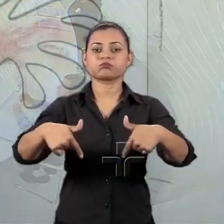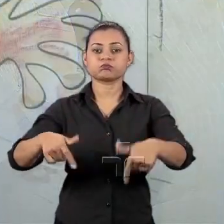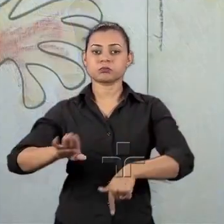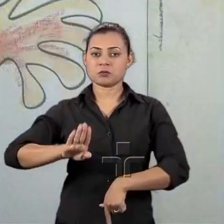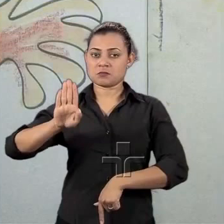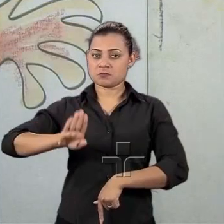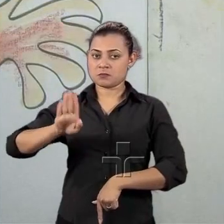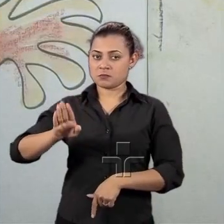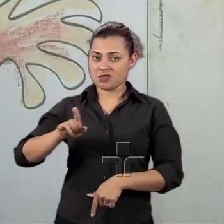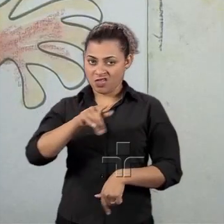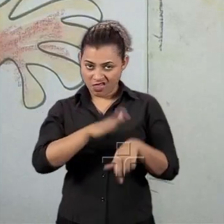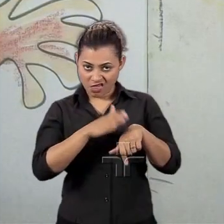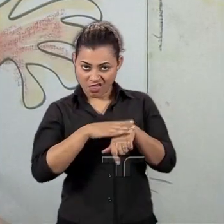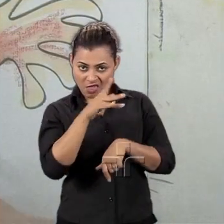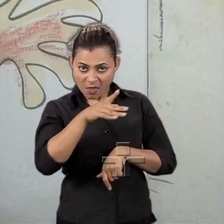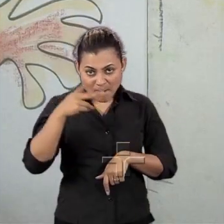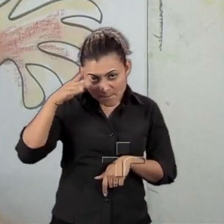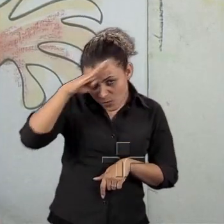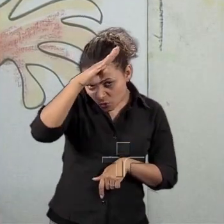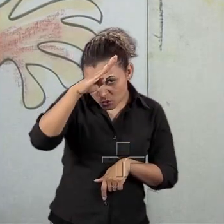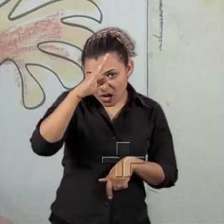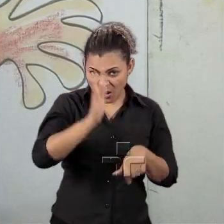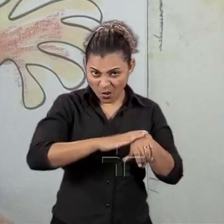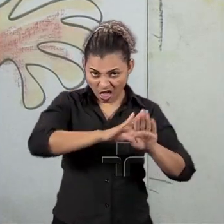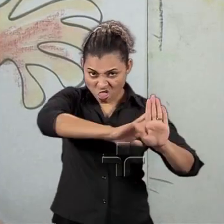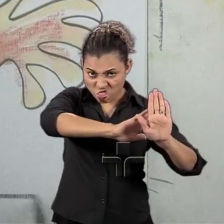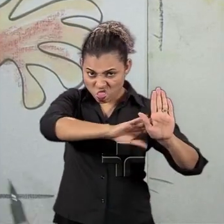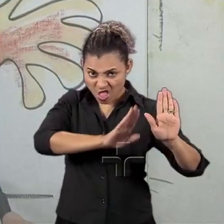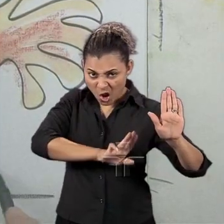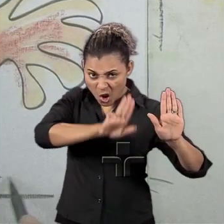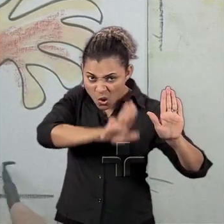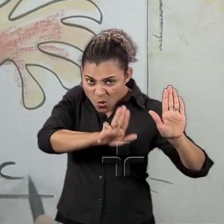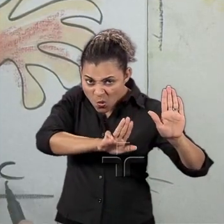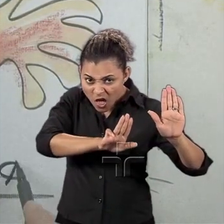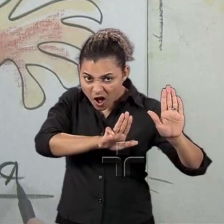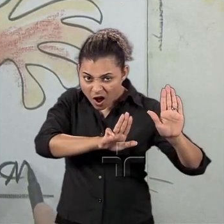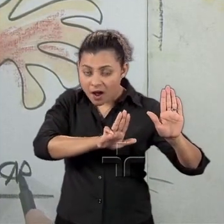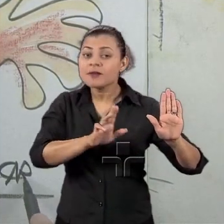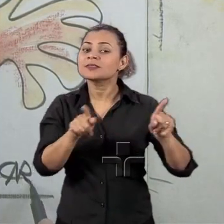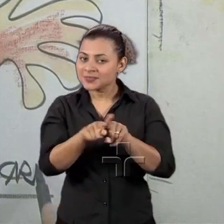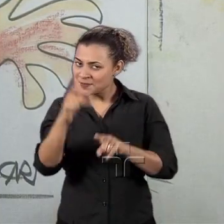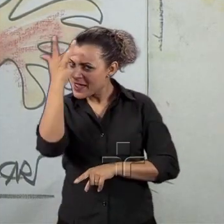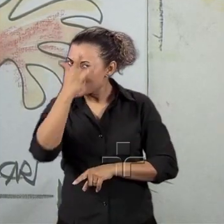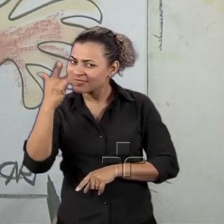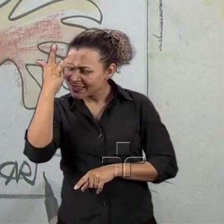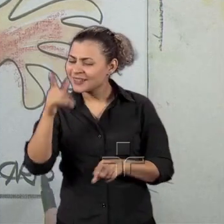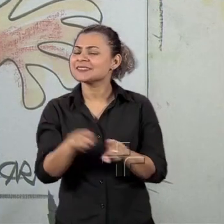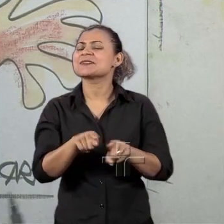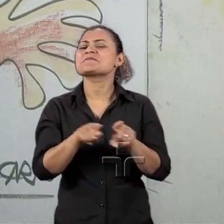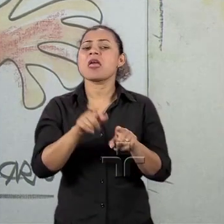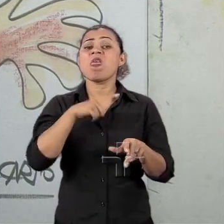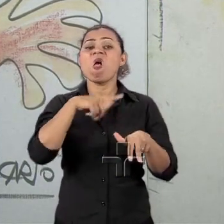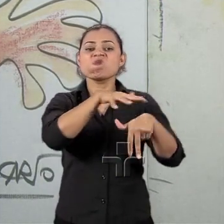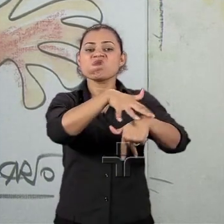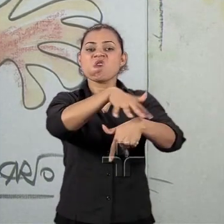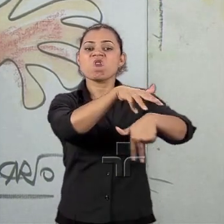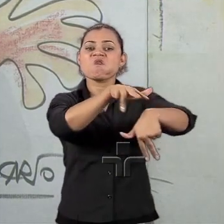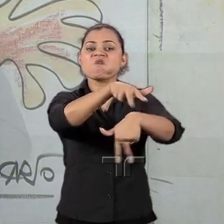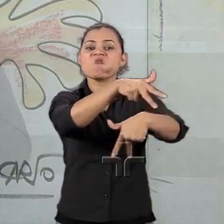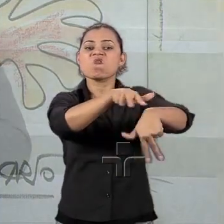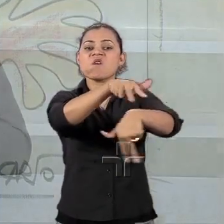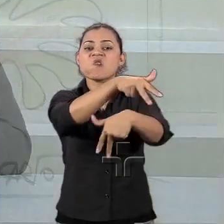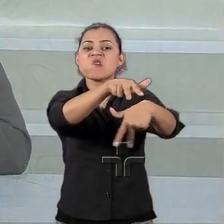não é só o Bolsonaro que é cria do Lula, é também o Haddad, que é a marionete, é o poste do